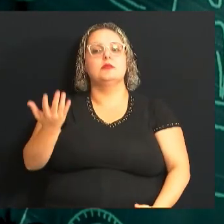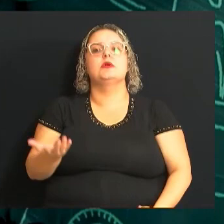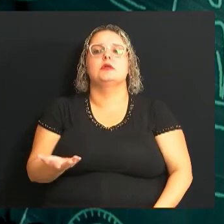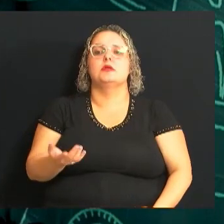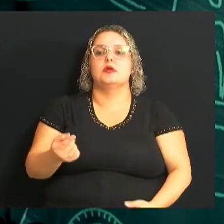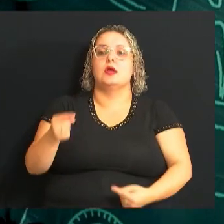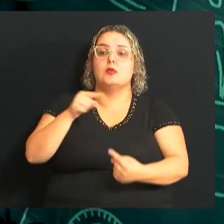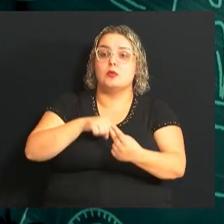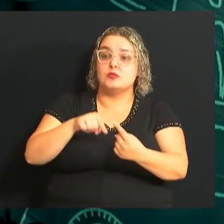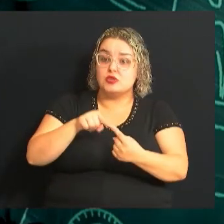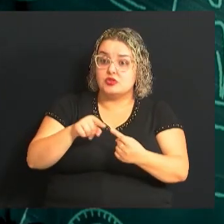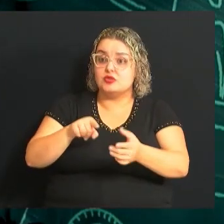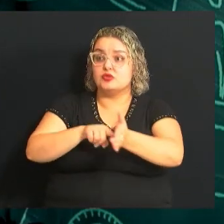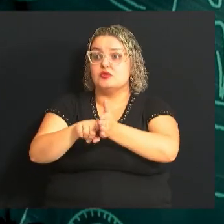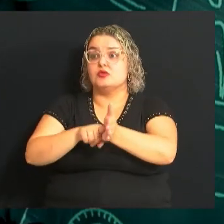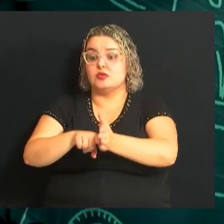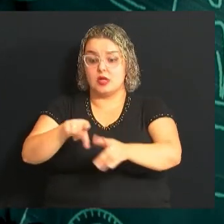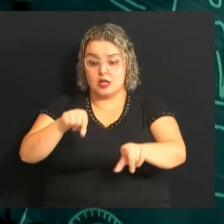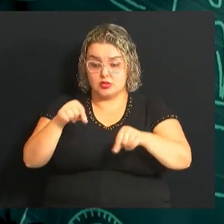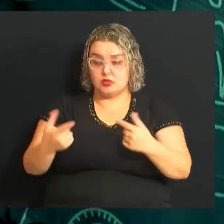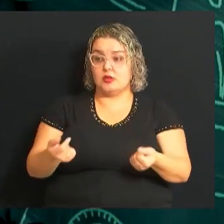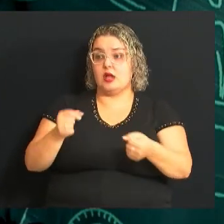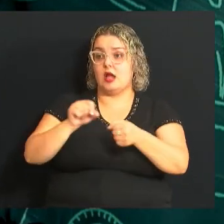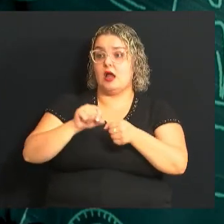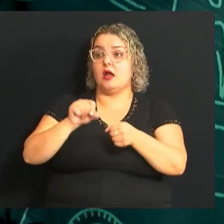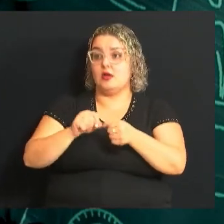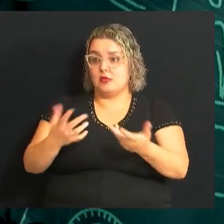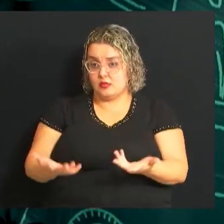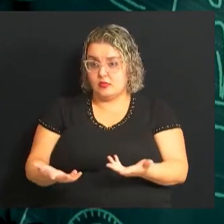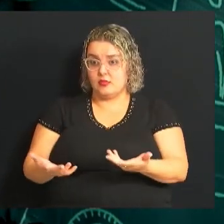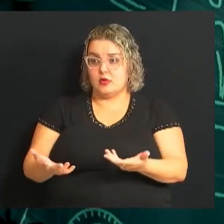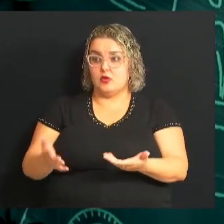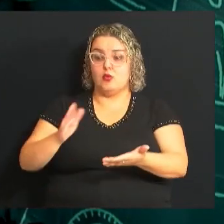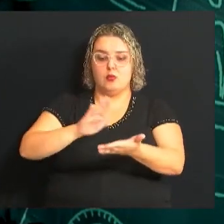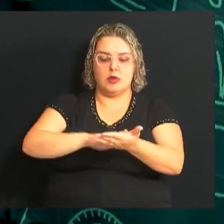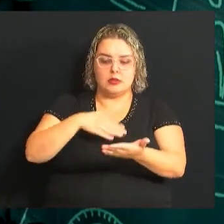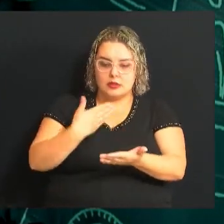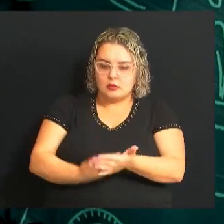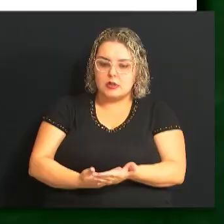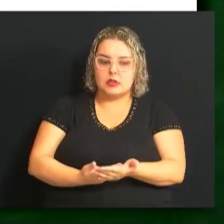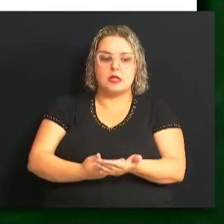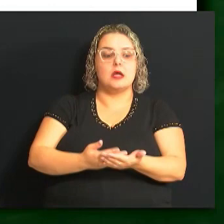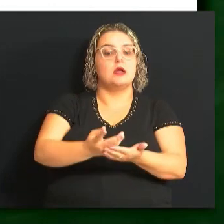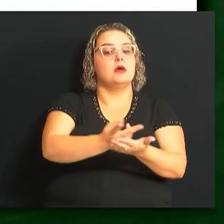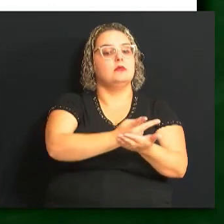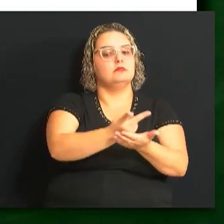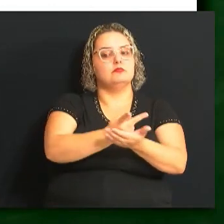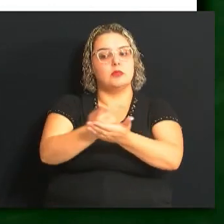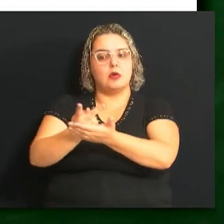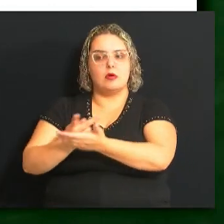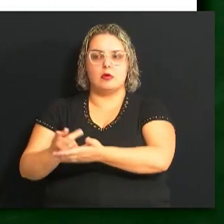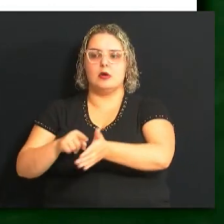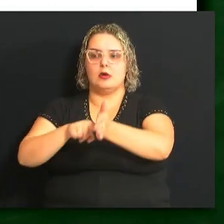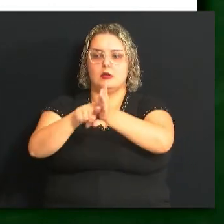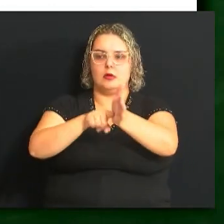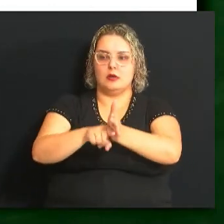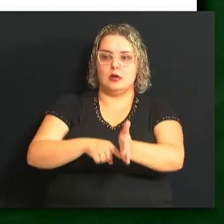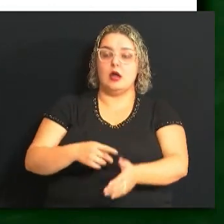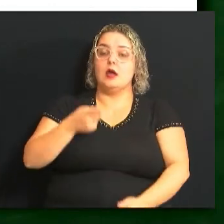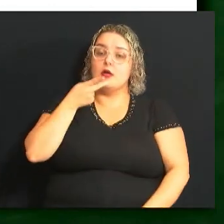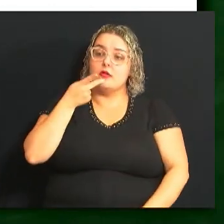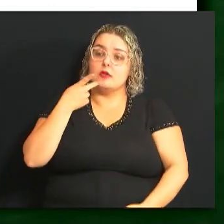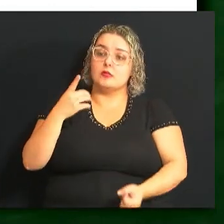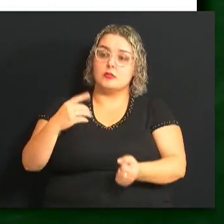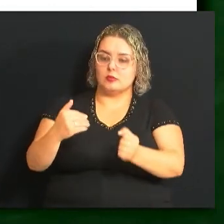partir da escolha dos objetivos, tem que fazer, então, uma leitura, uma pesquisa, e registrar essa pesquisa no que eu chamo de diário de pesquisa. Então,